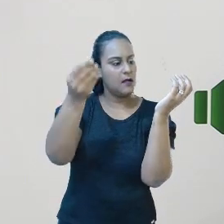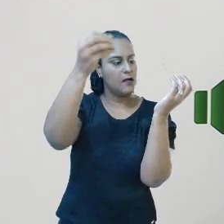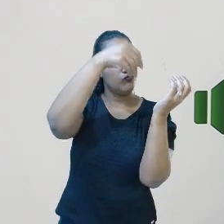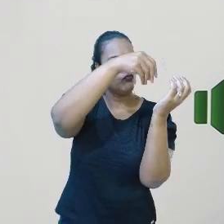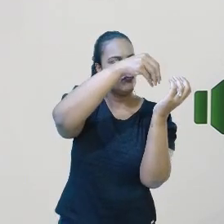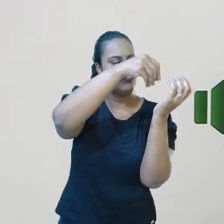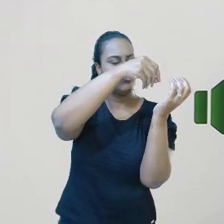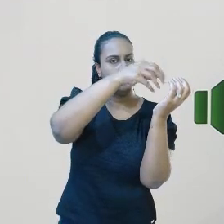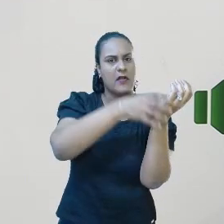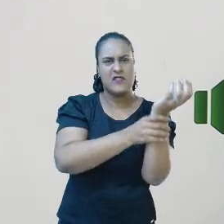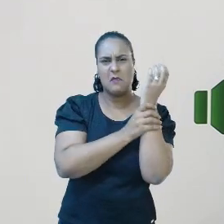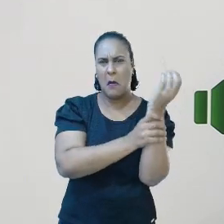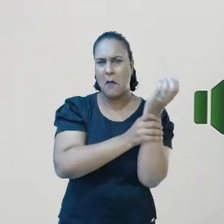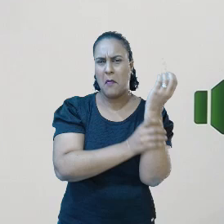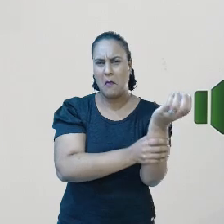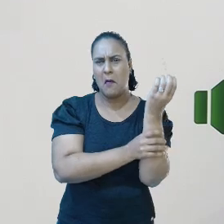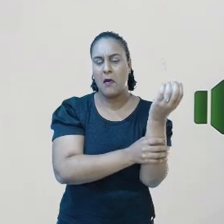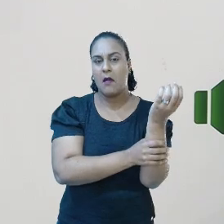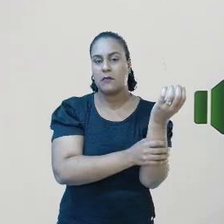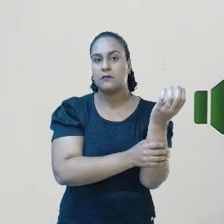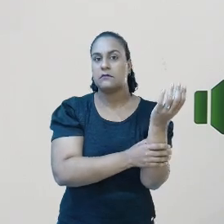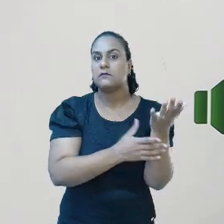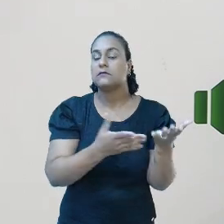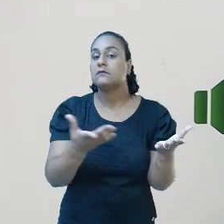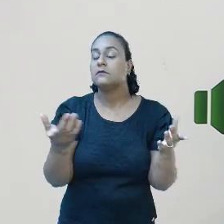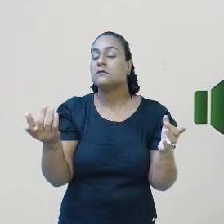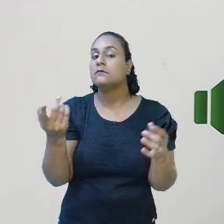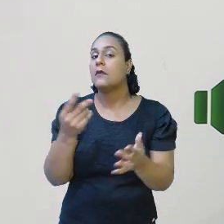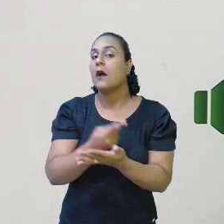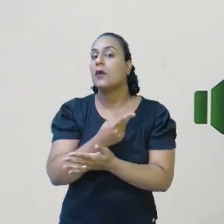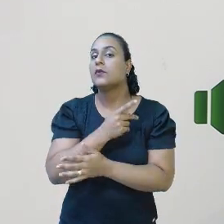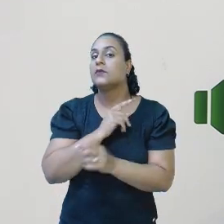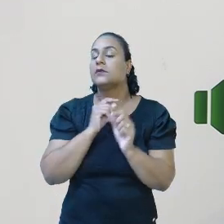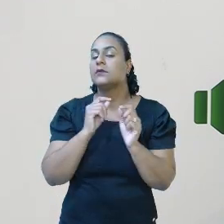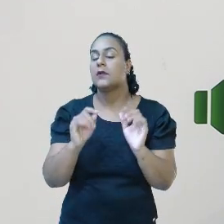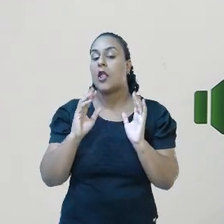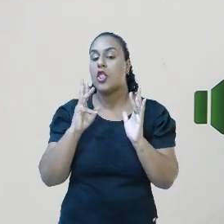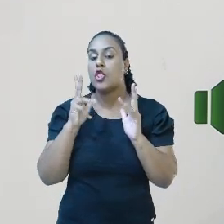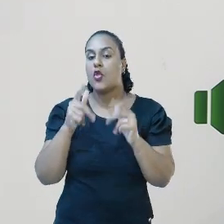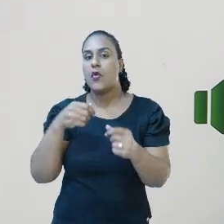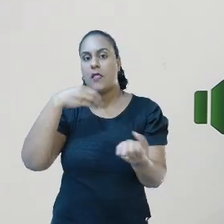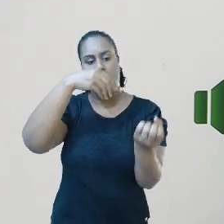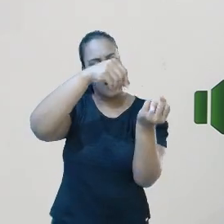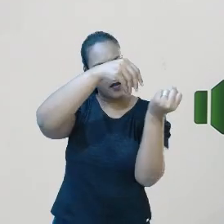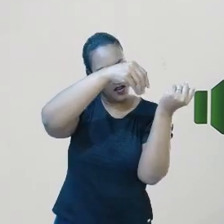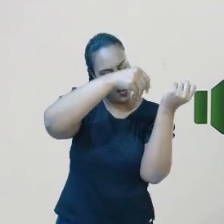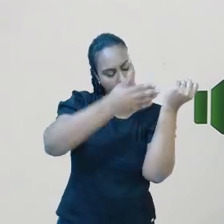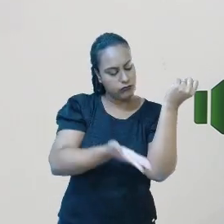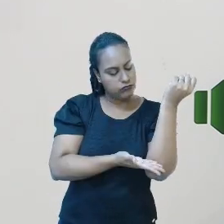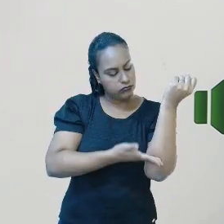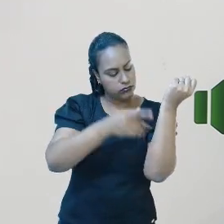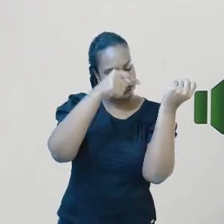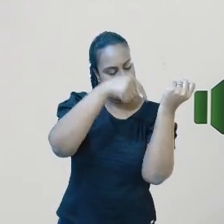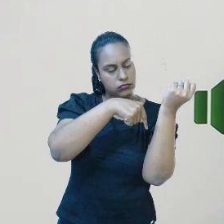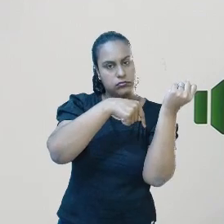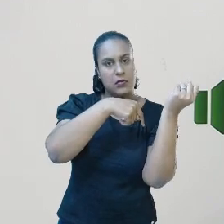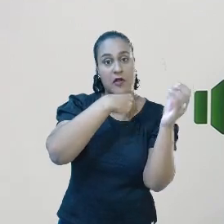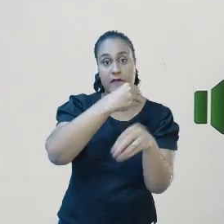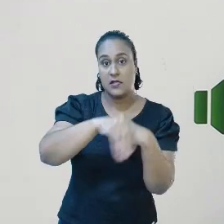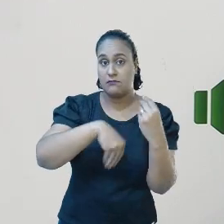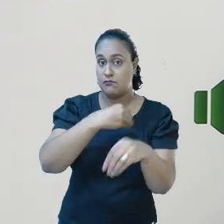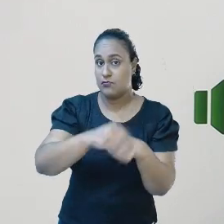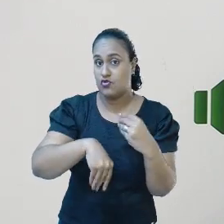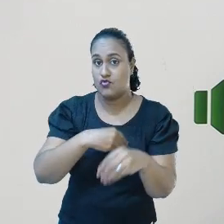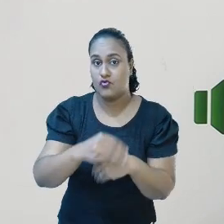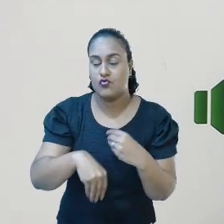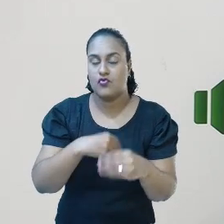balança, balança, balança, balança, balança, balança, balança. O que vai acontecer? Toda a areia que você colocou na garrafa, ela vai se misturar ali na